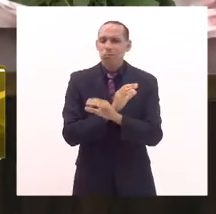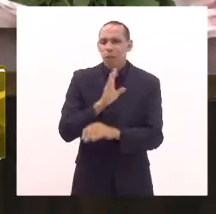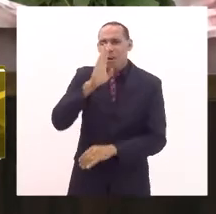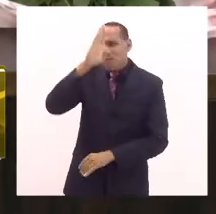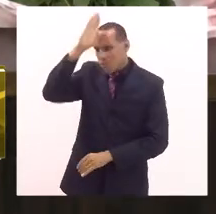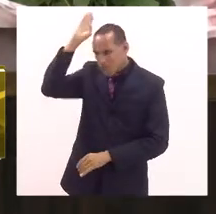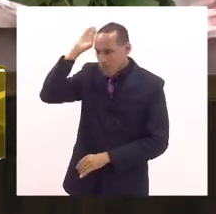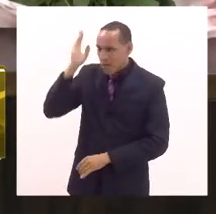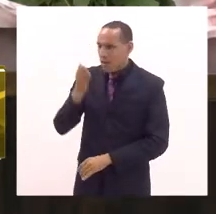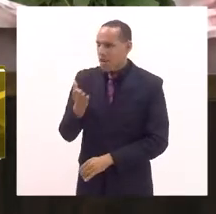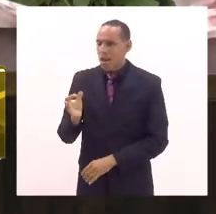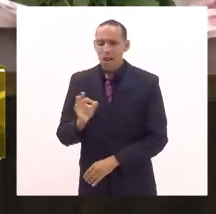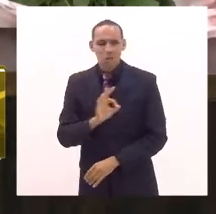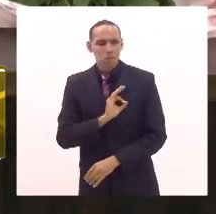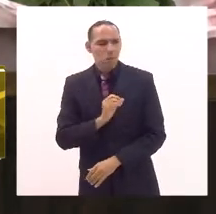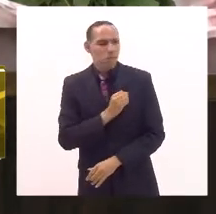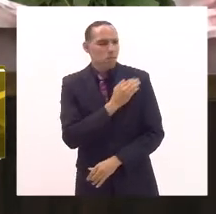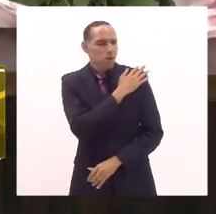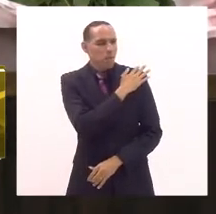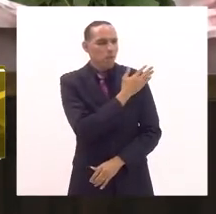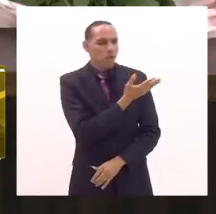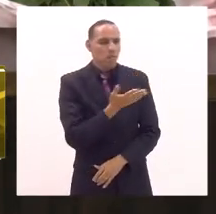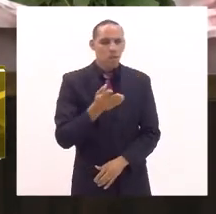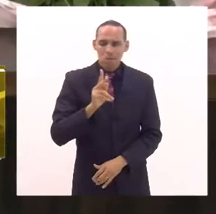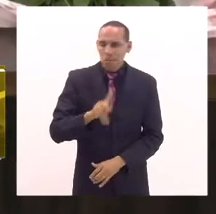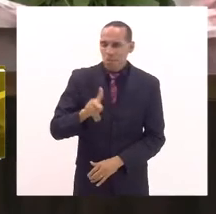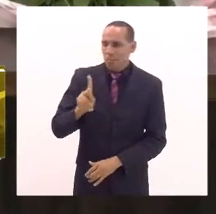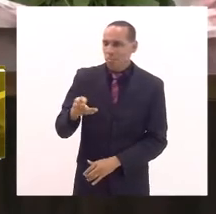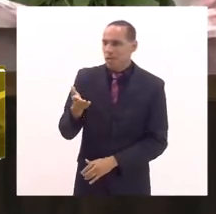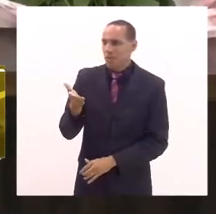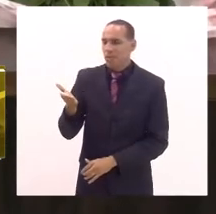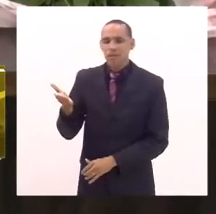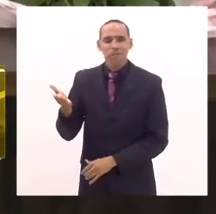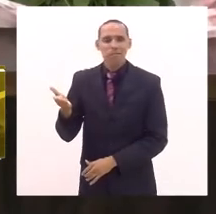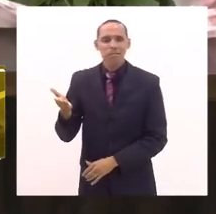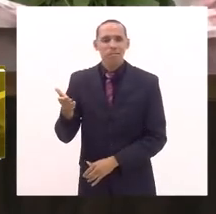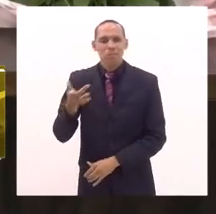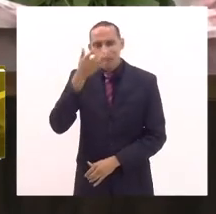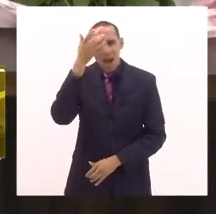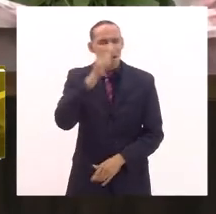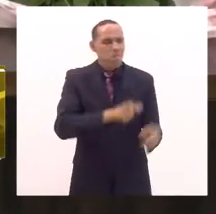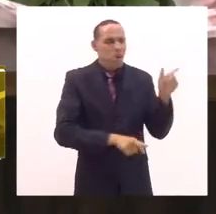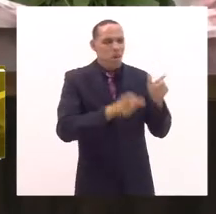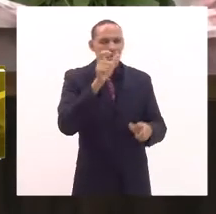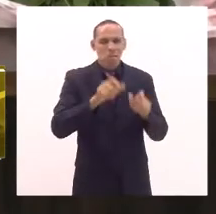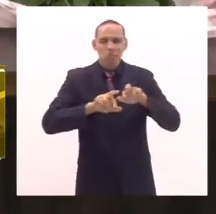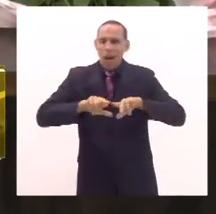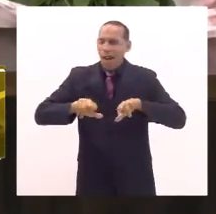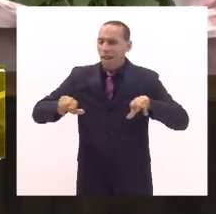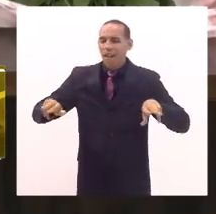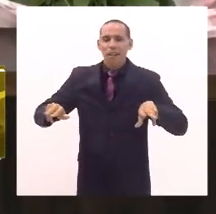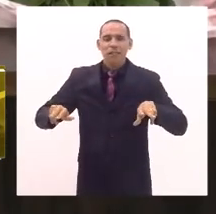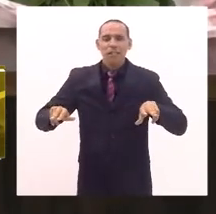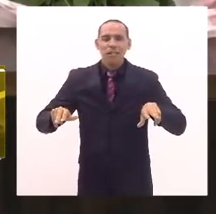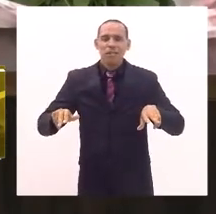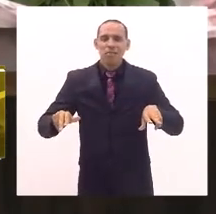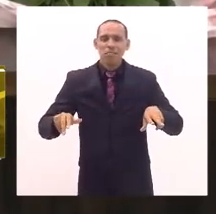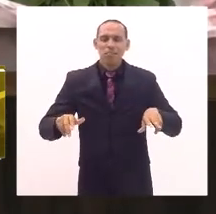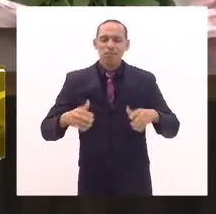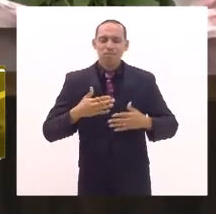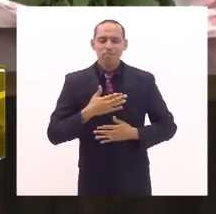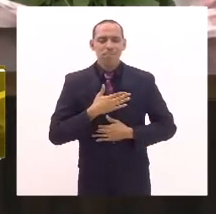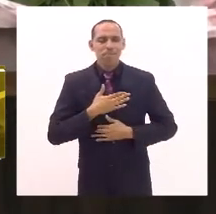bombeiros, policiais militares, professores, tantas pessoas. Para mim é motivo de muita